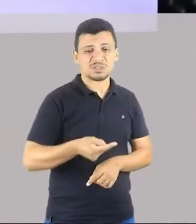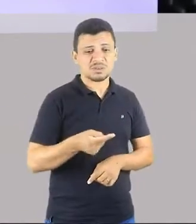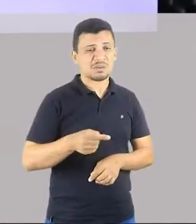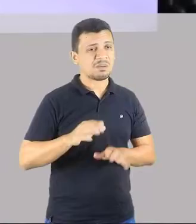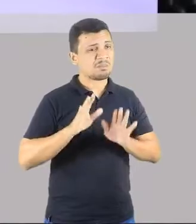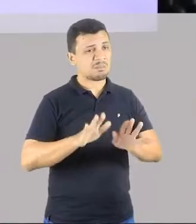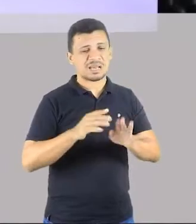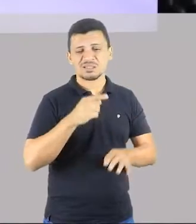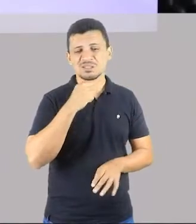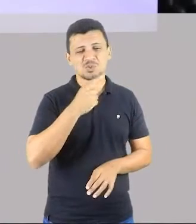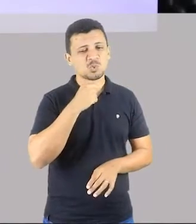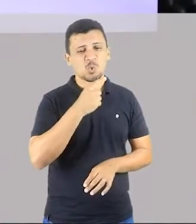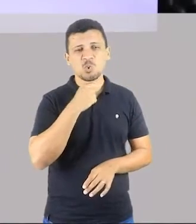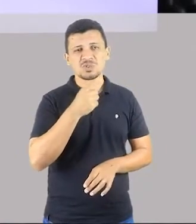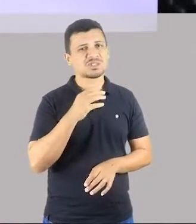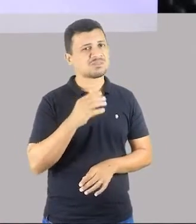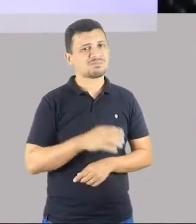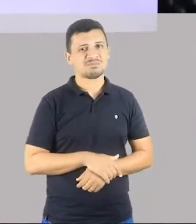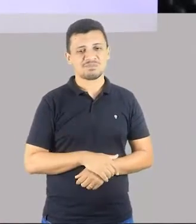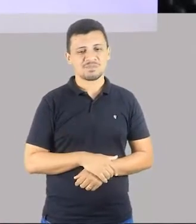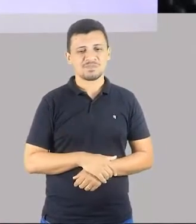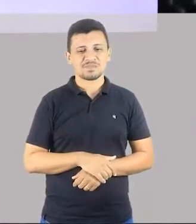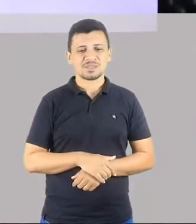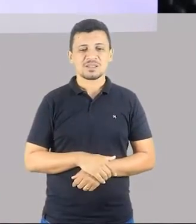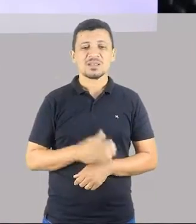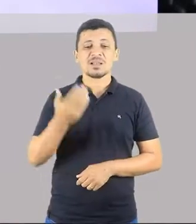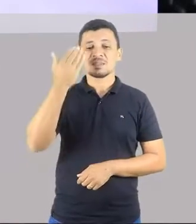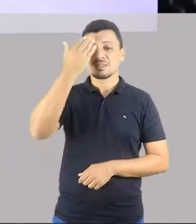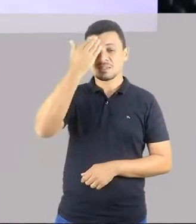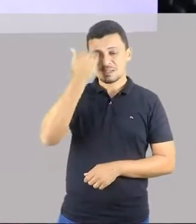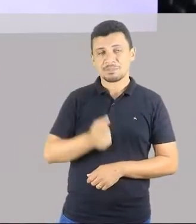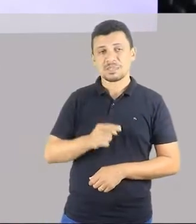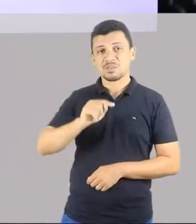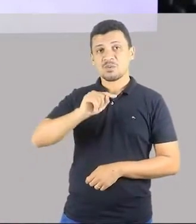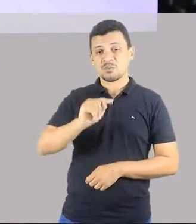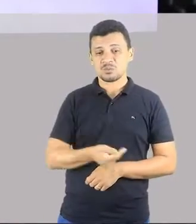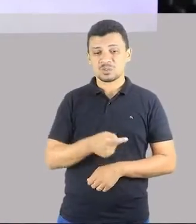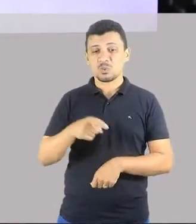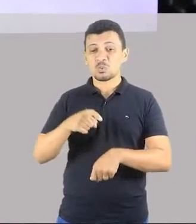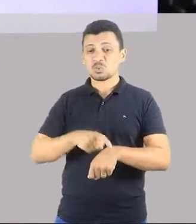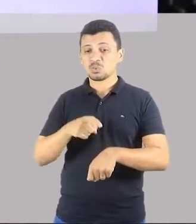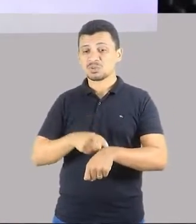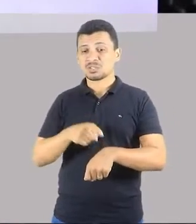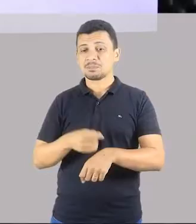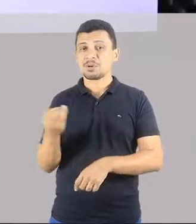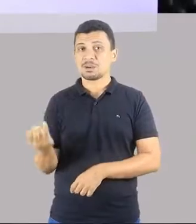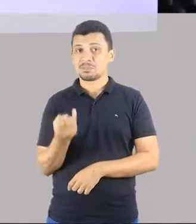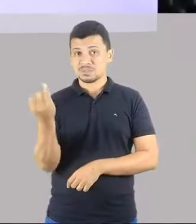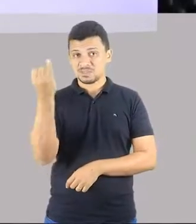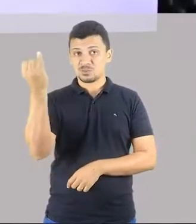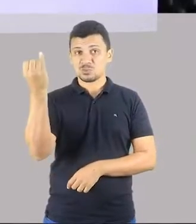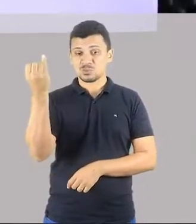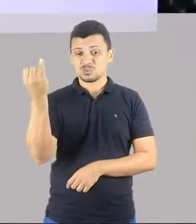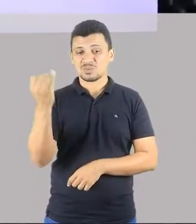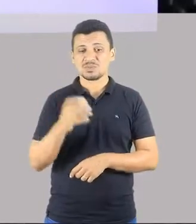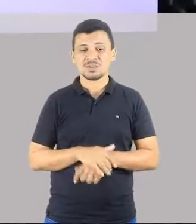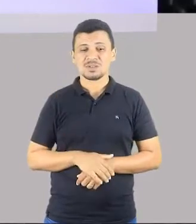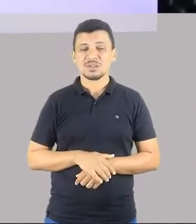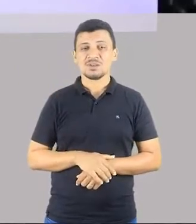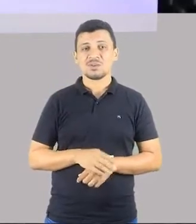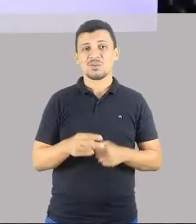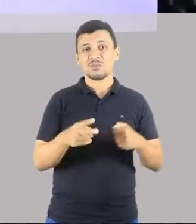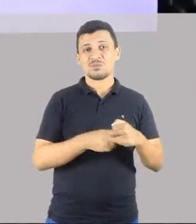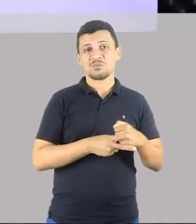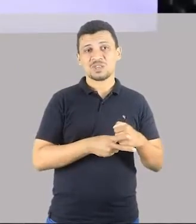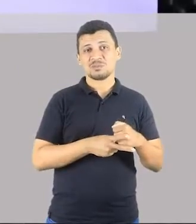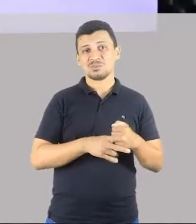conseguiu alcançá-lo. Aí ele vai reescrever. Sabendo que o tempo era precioso, olha o que aconteceu aqui. Ele já separou o